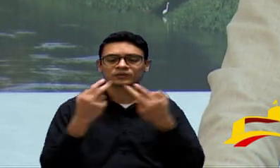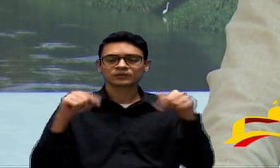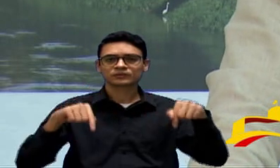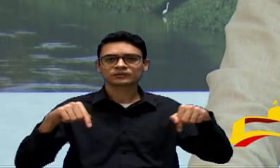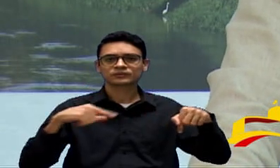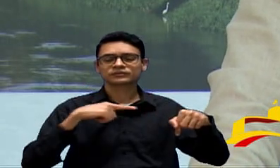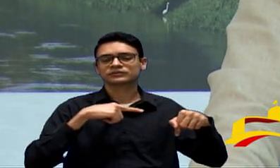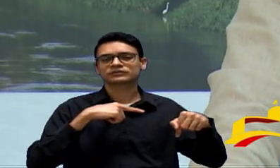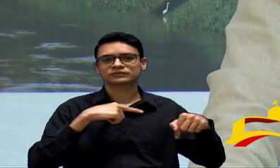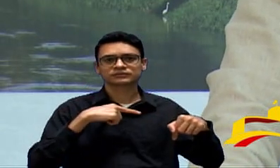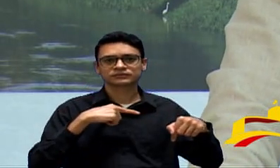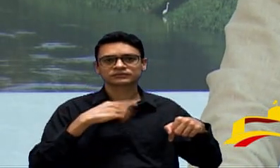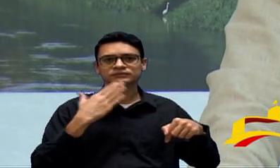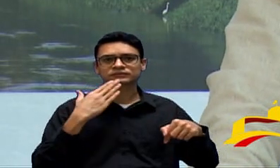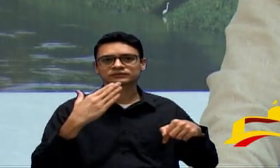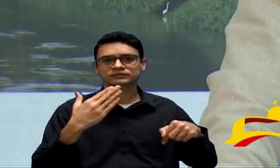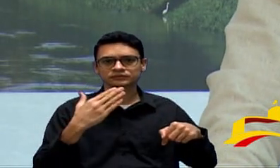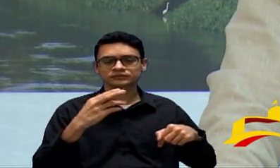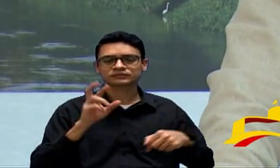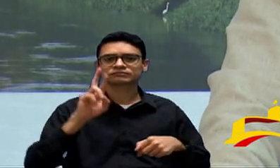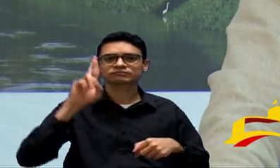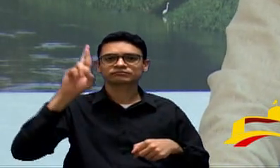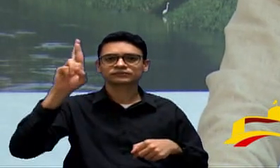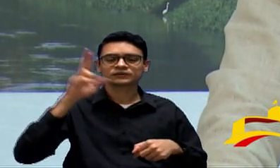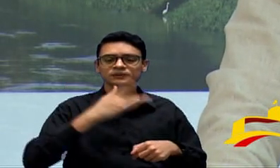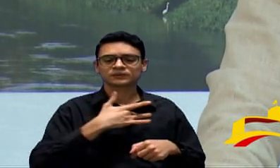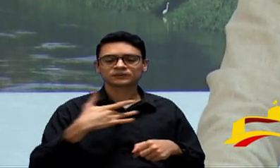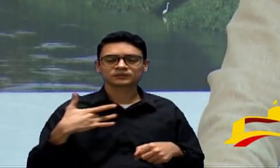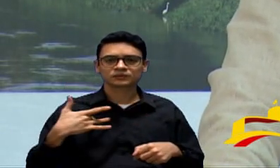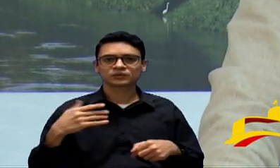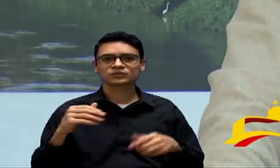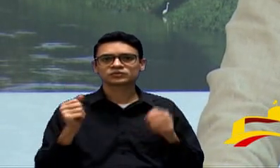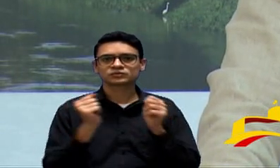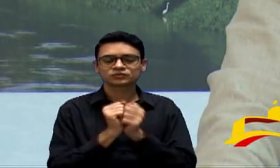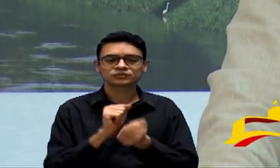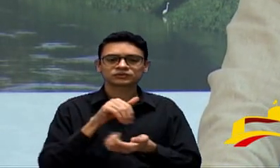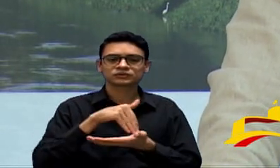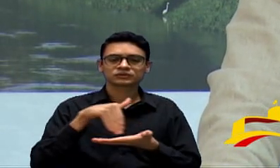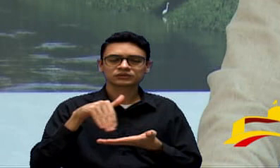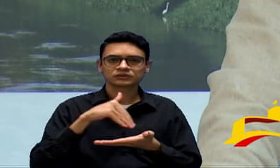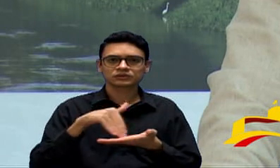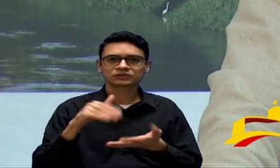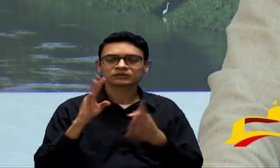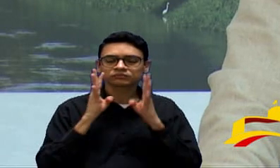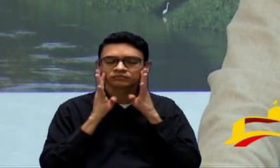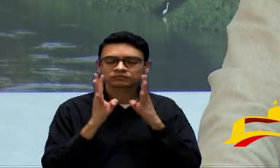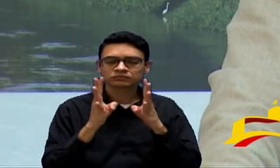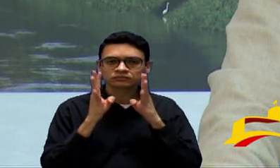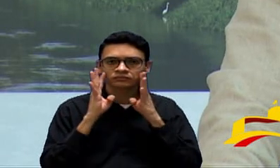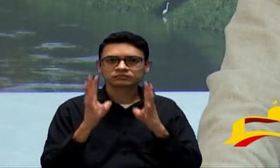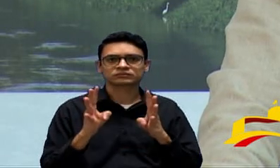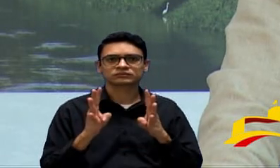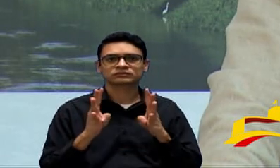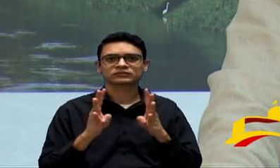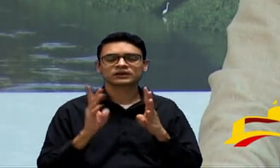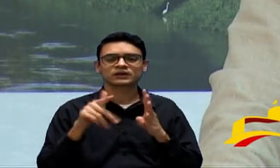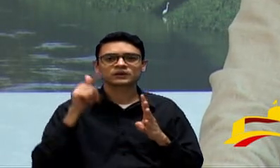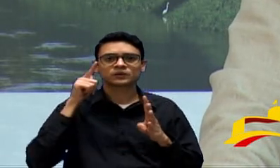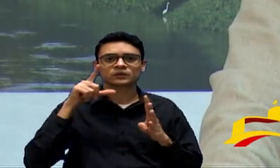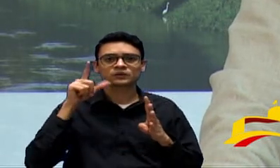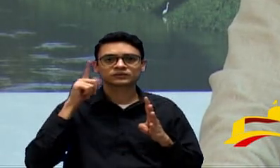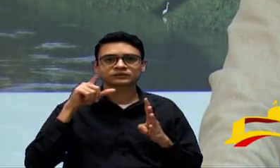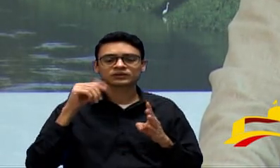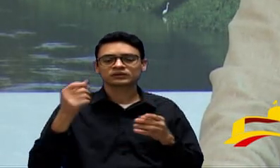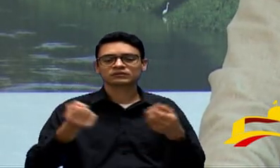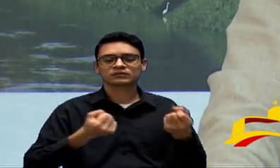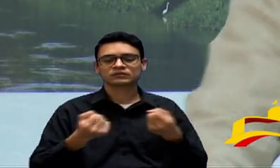que a nossa supervisora da saúde, junto com o secretário, que olhe com essa situação e consiga um veículo para nós